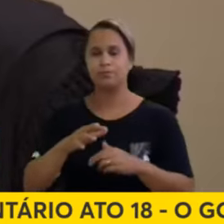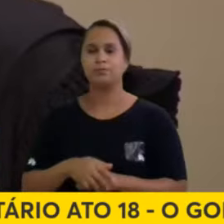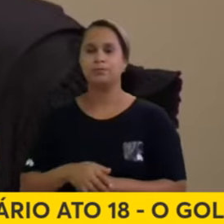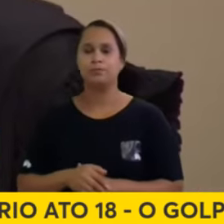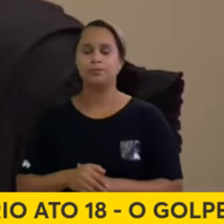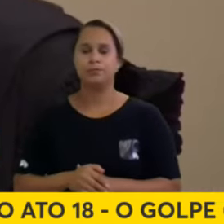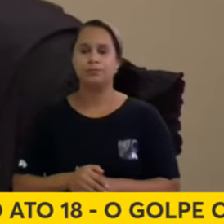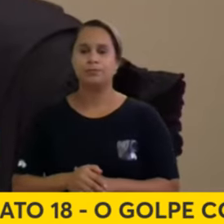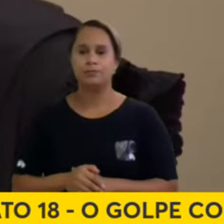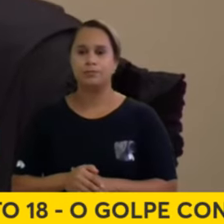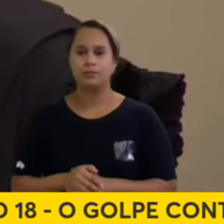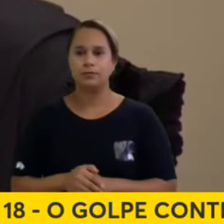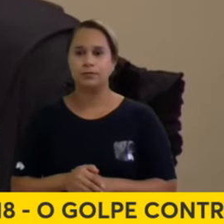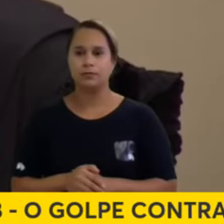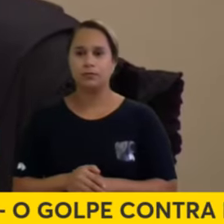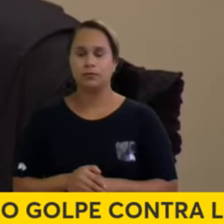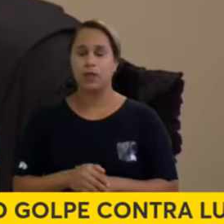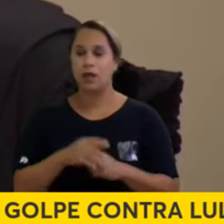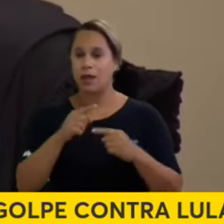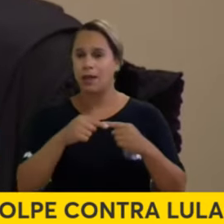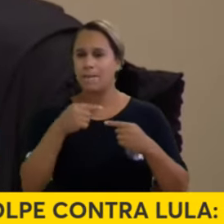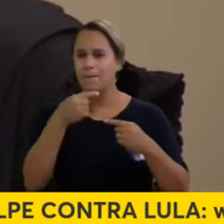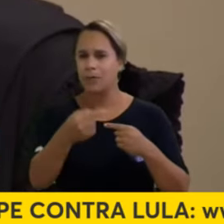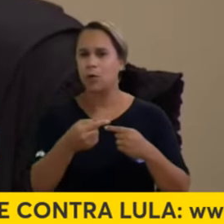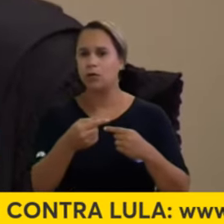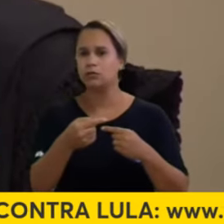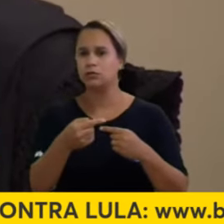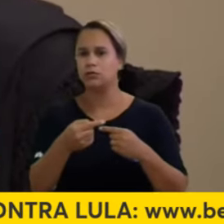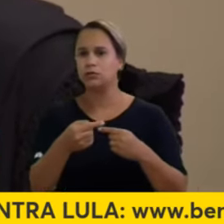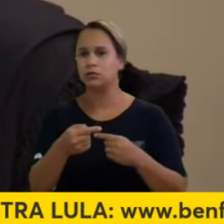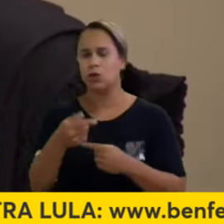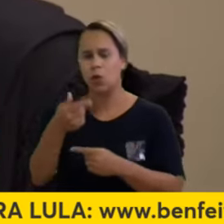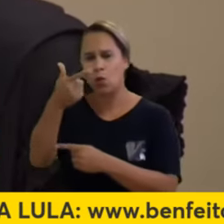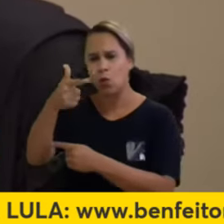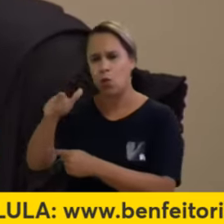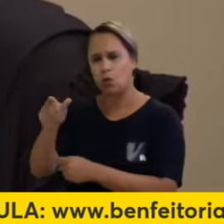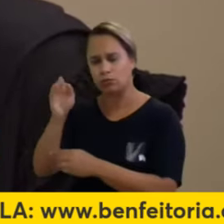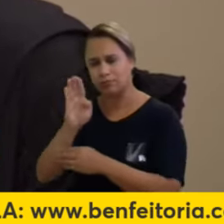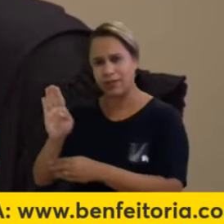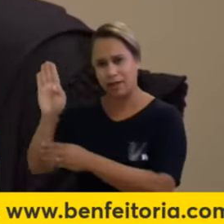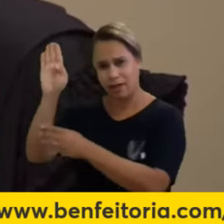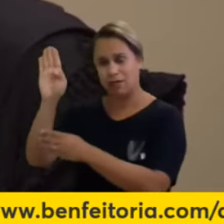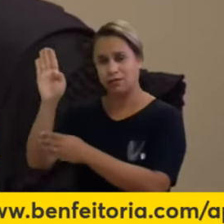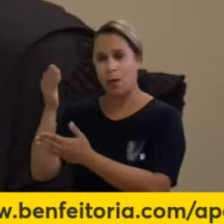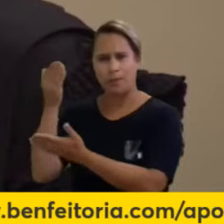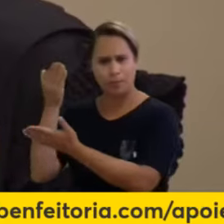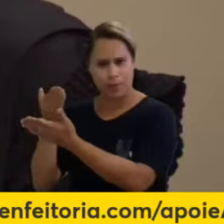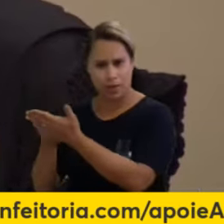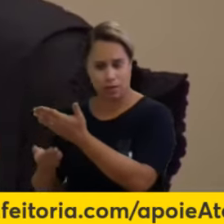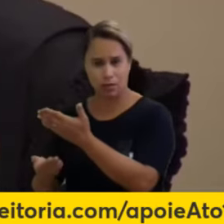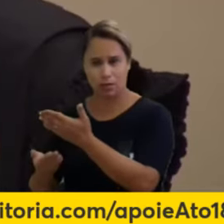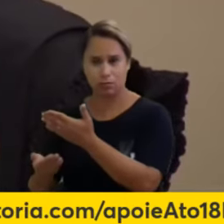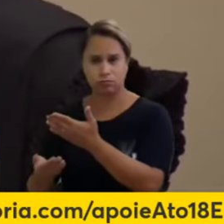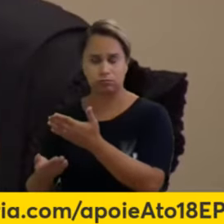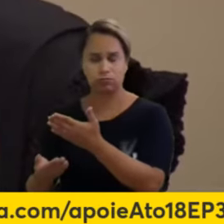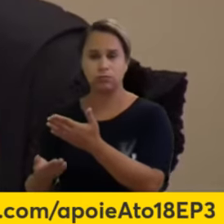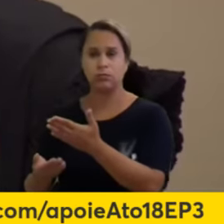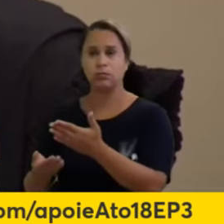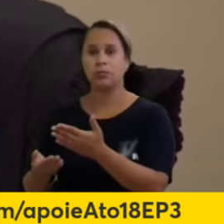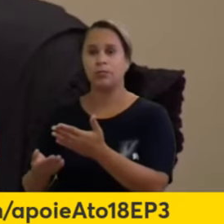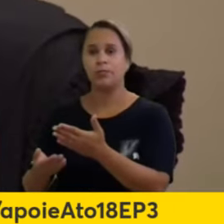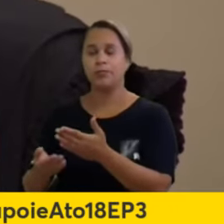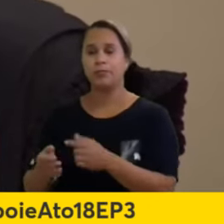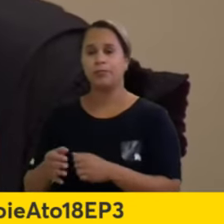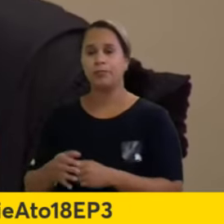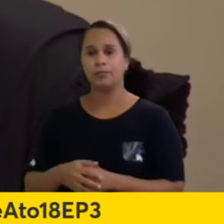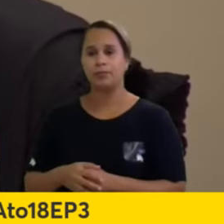à presidência após ser a convenção para após perder a convenção para João Dória ou aqui cito